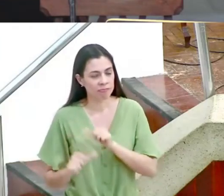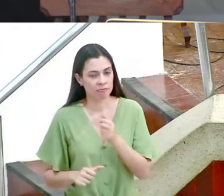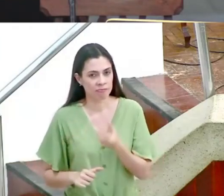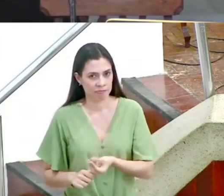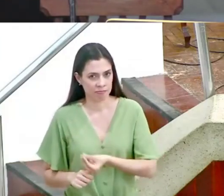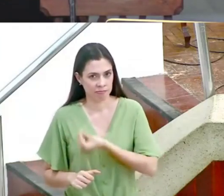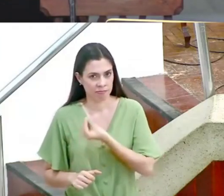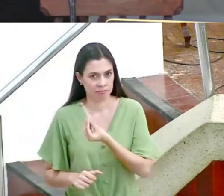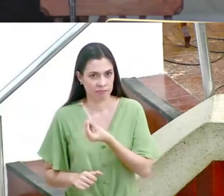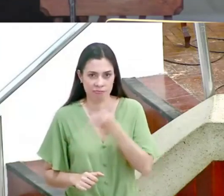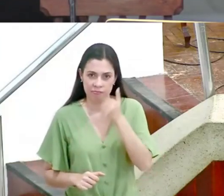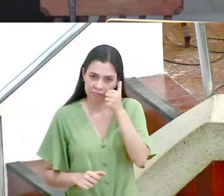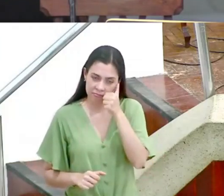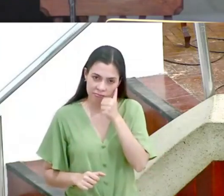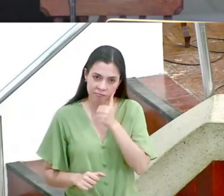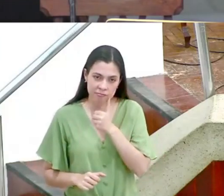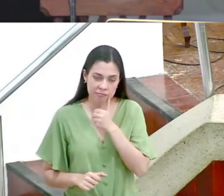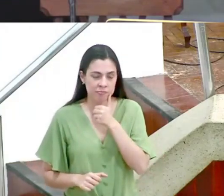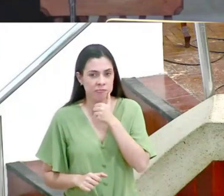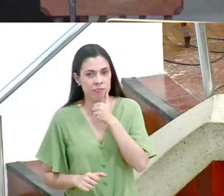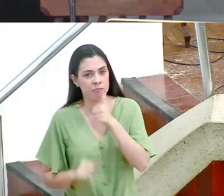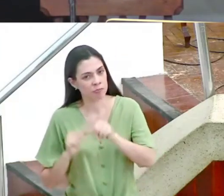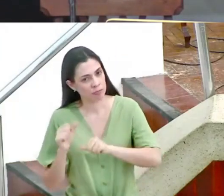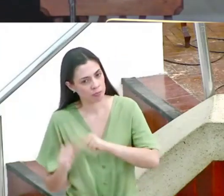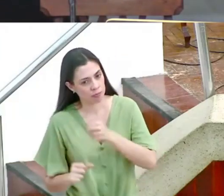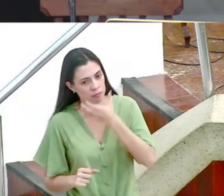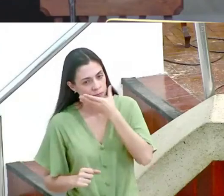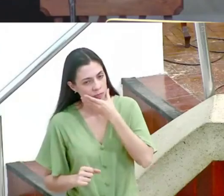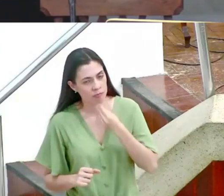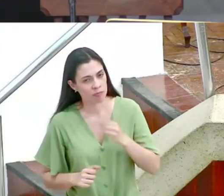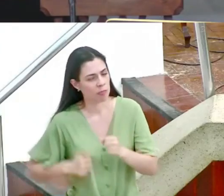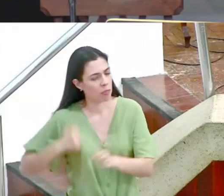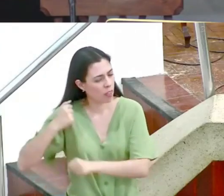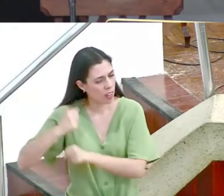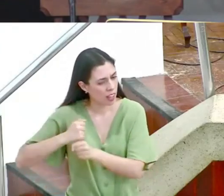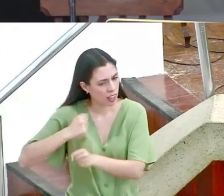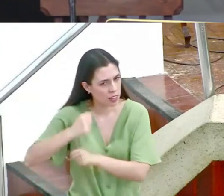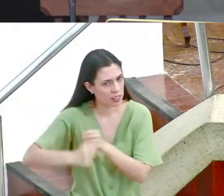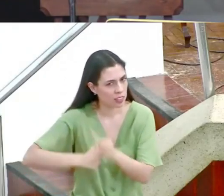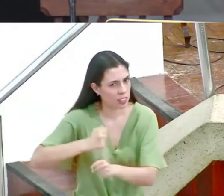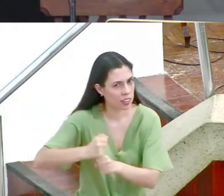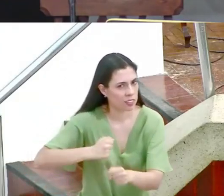homens e mulheres ao longo dos séculos ao longo dos milênios